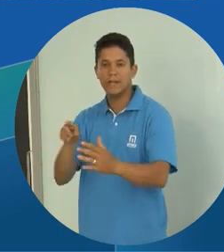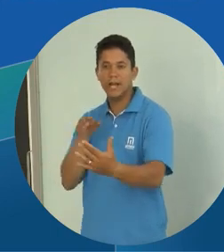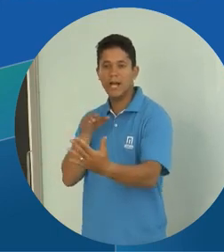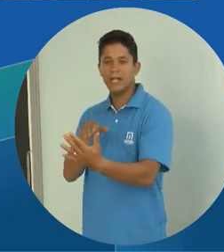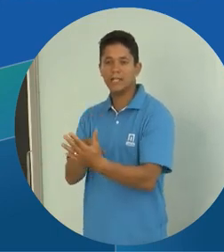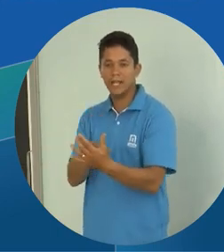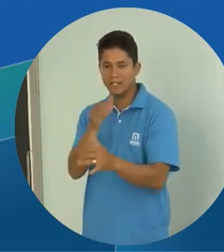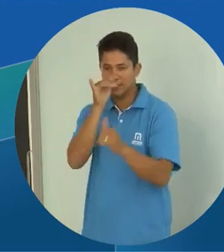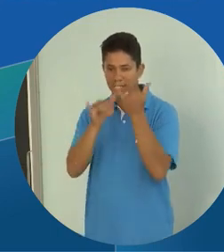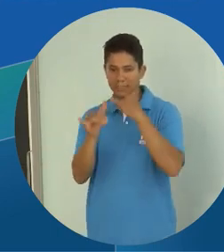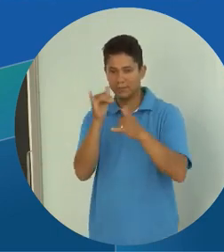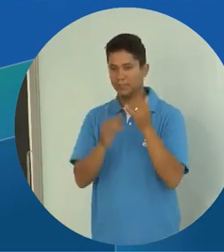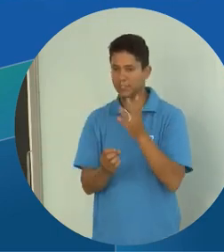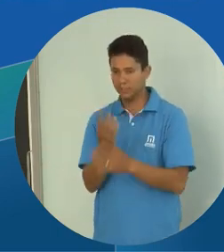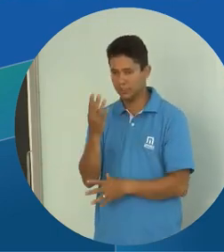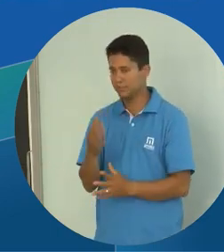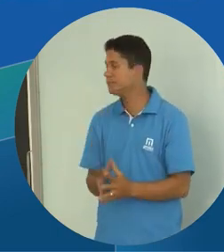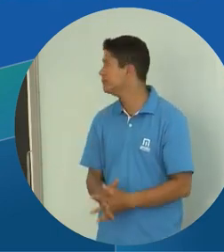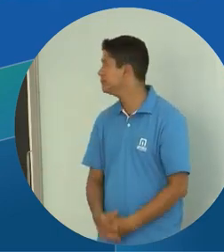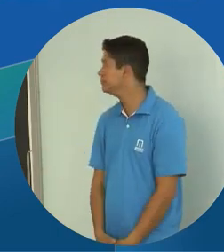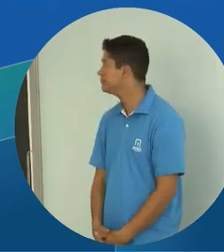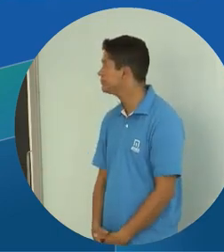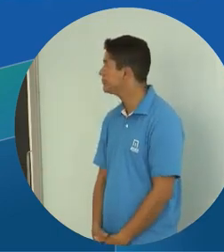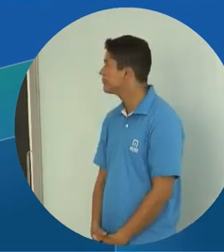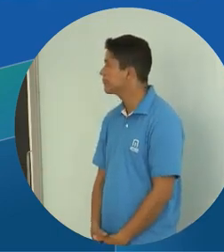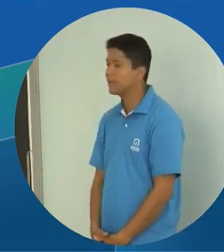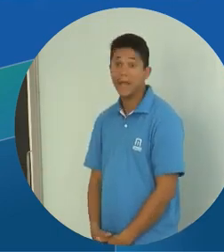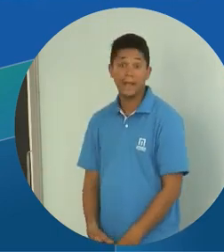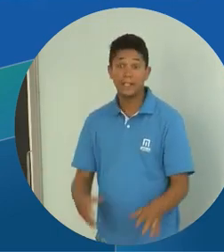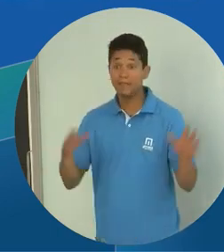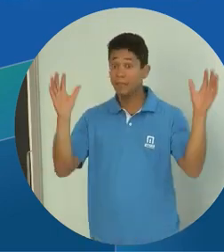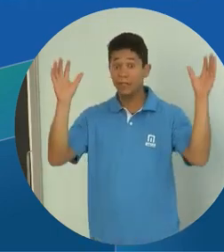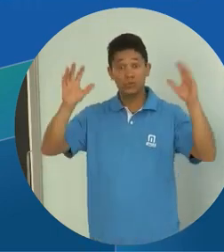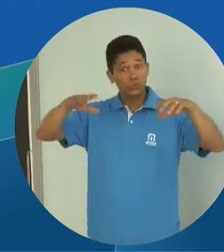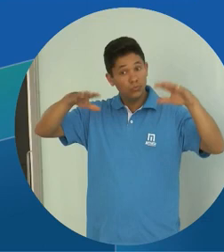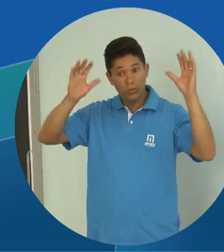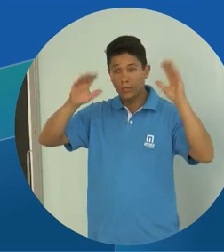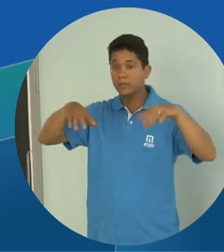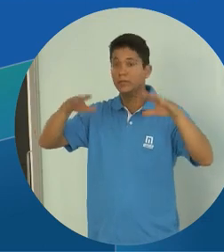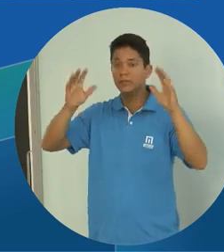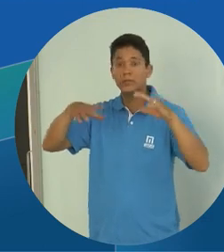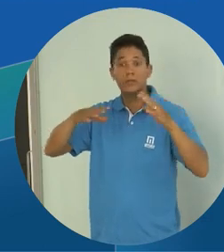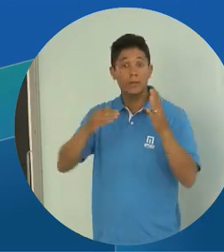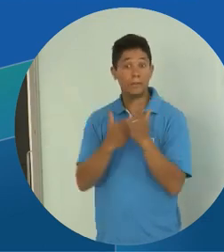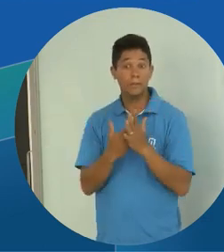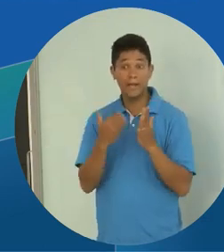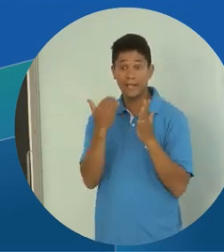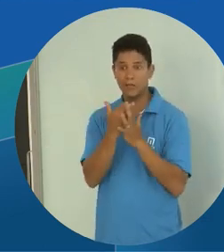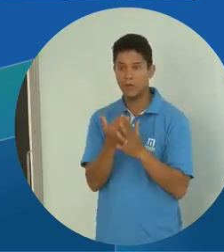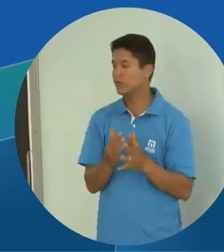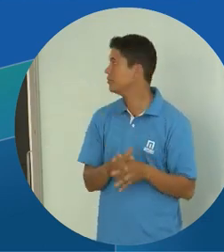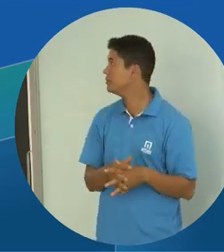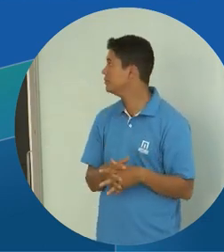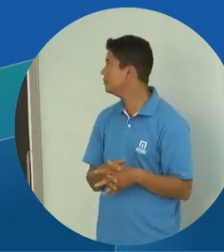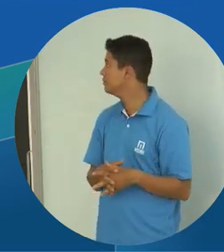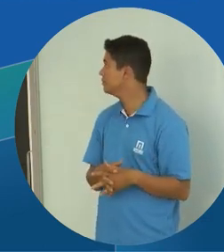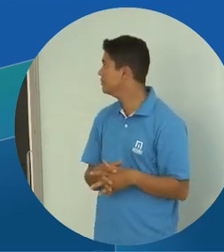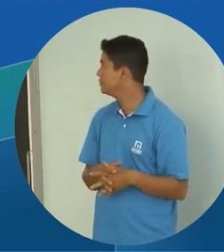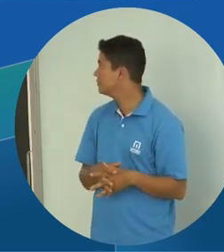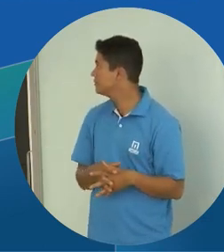explicação. E aí veio uma chuva acima do previsto para a região e para a época,